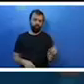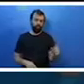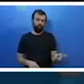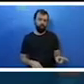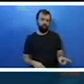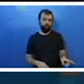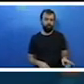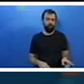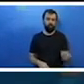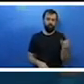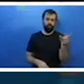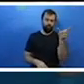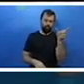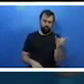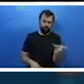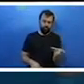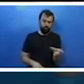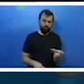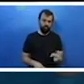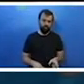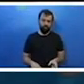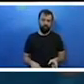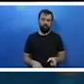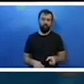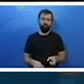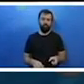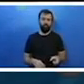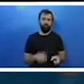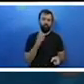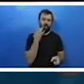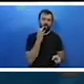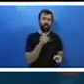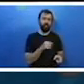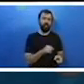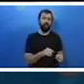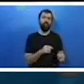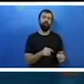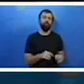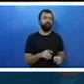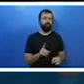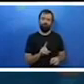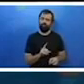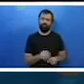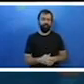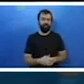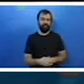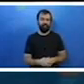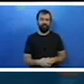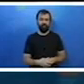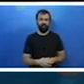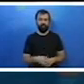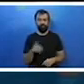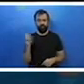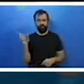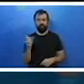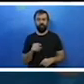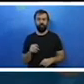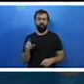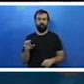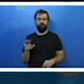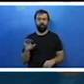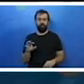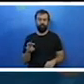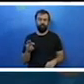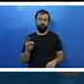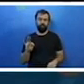Os meus compadres iam nessa tarde de reunião. Eu nem sabia onde que é. Será? E o